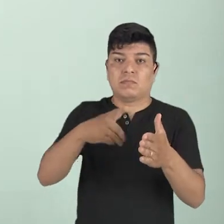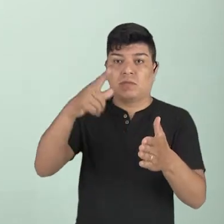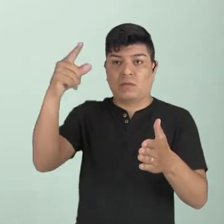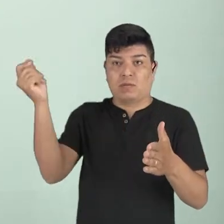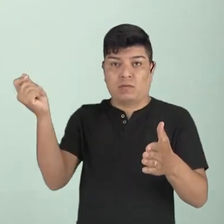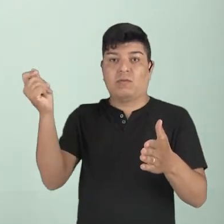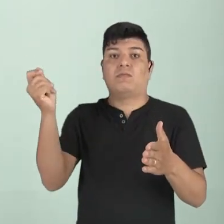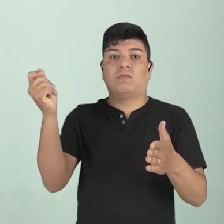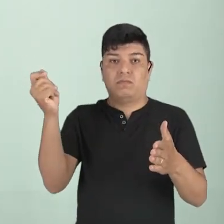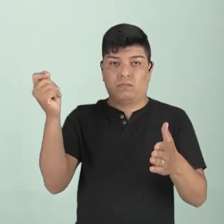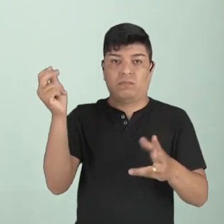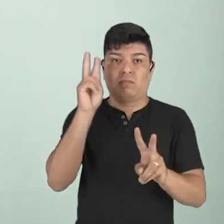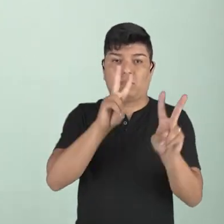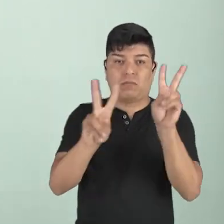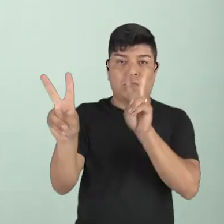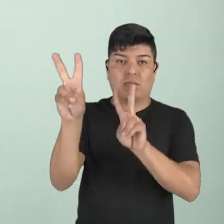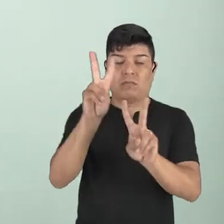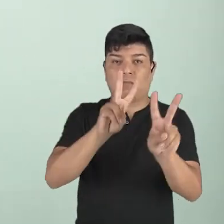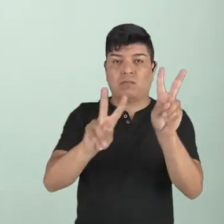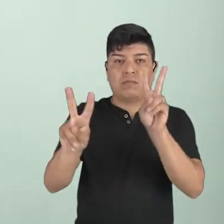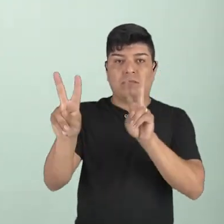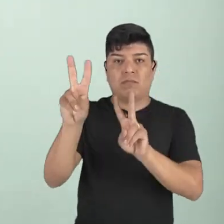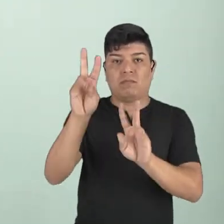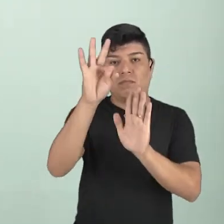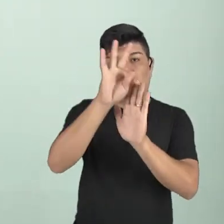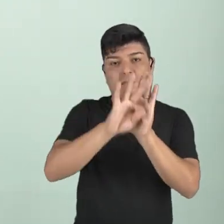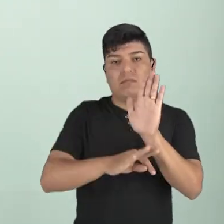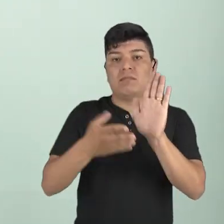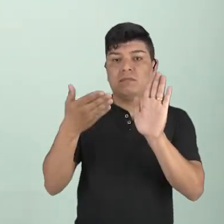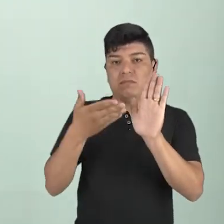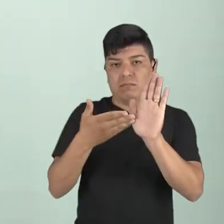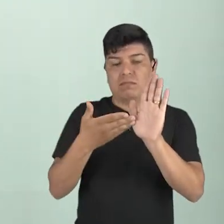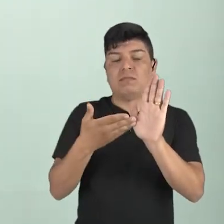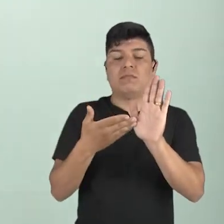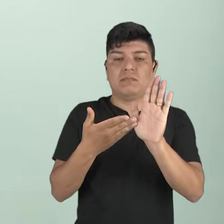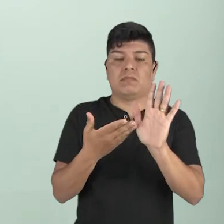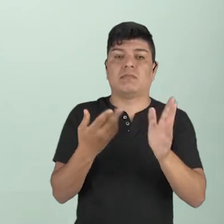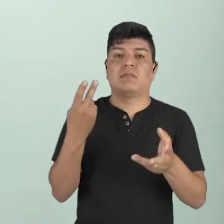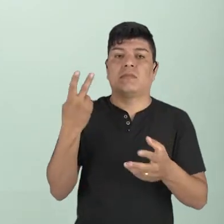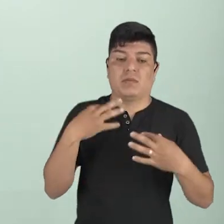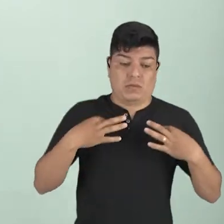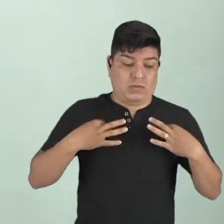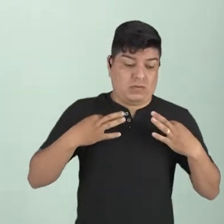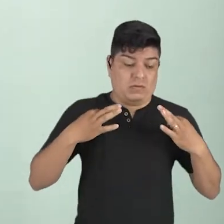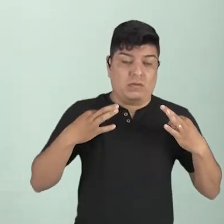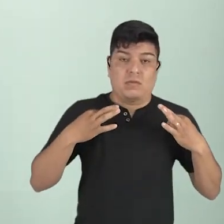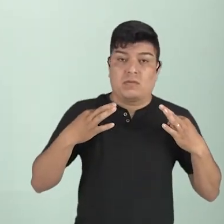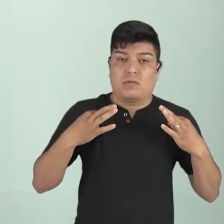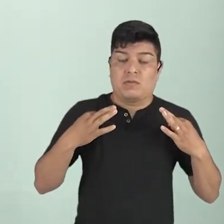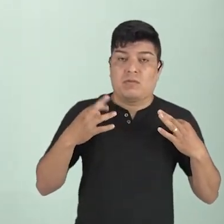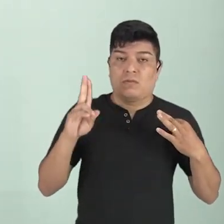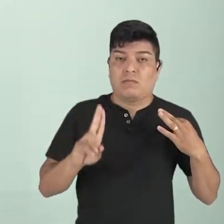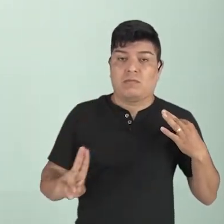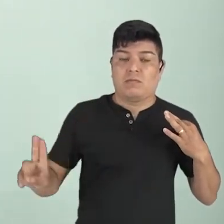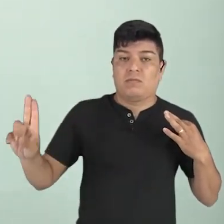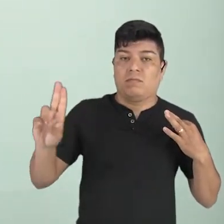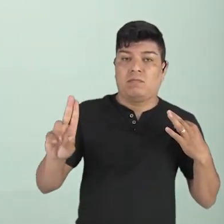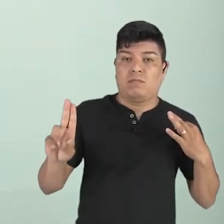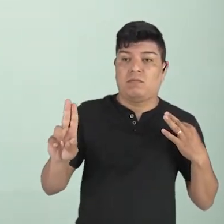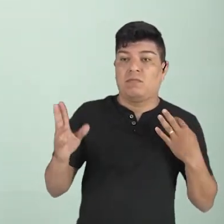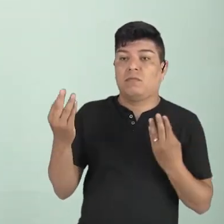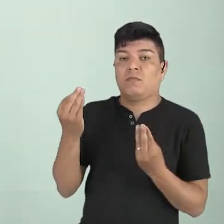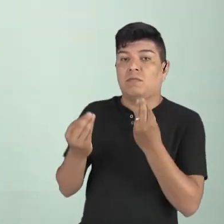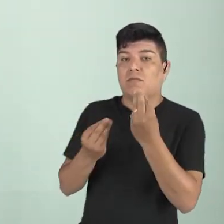vai ser visualizada dentro dos textos as formas de se vestir as formas de